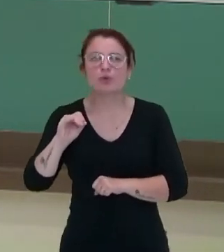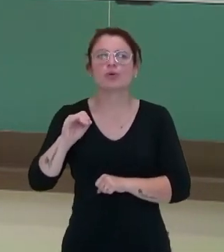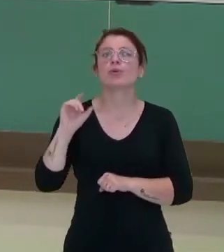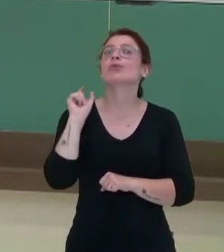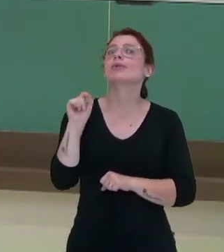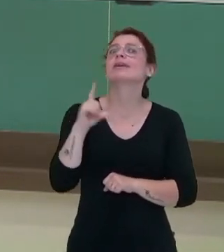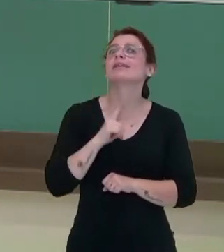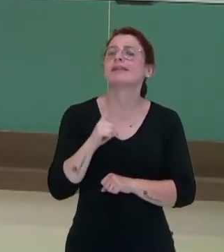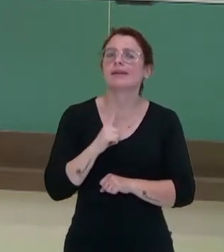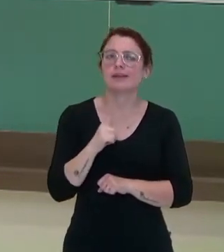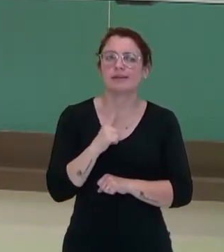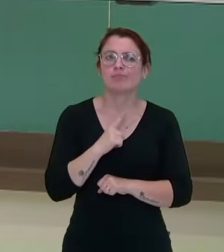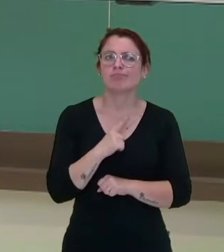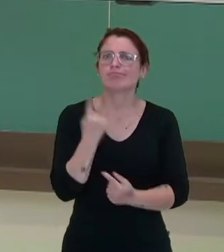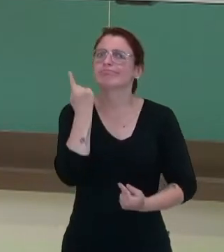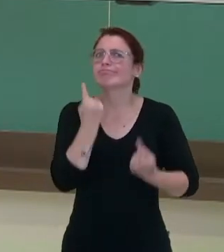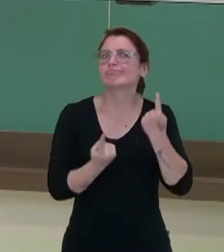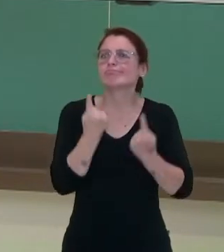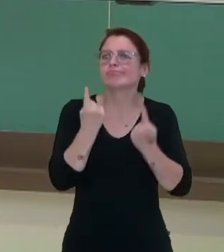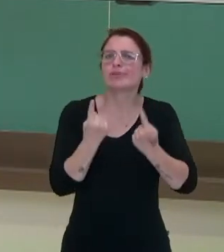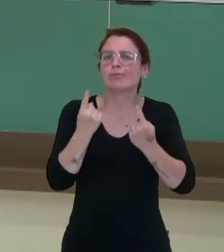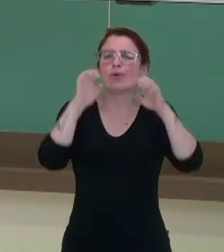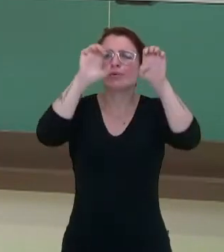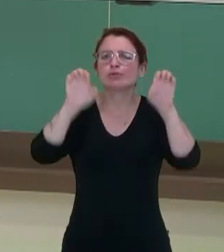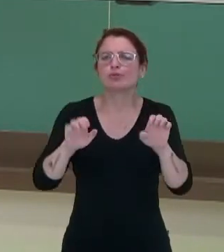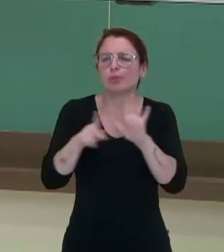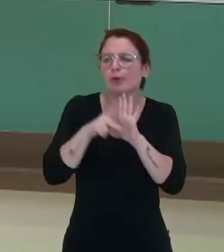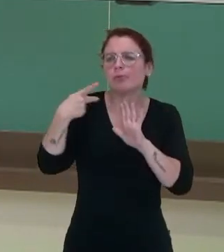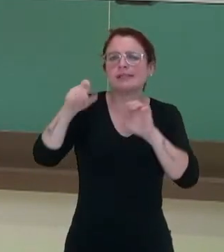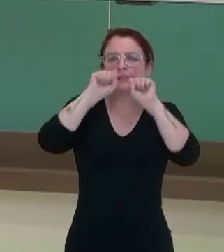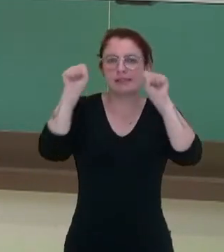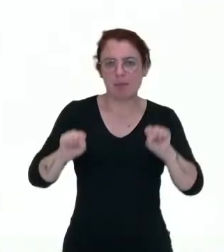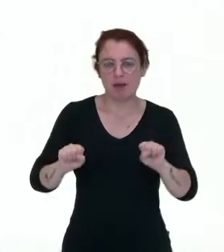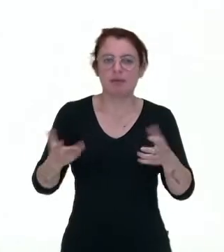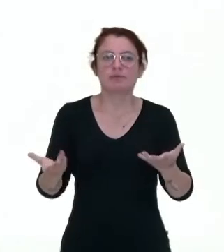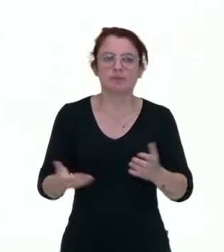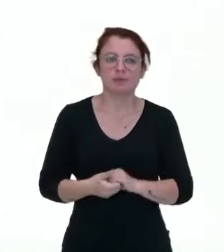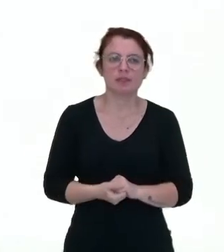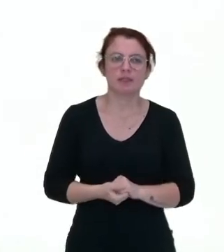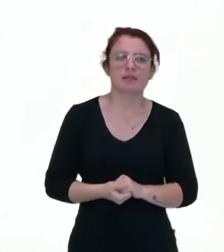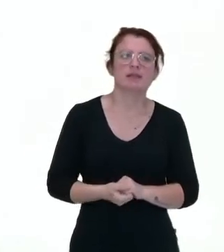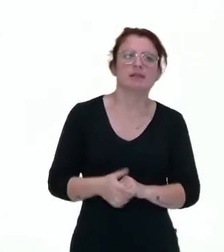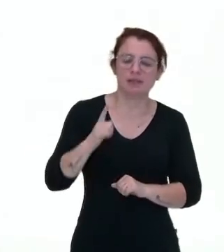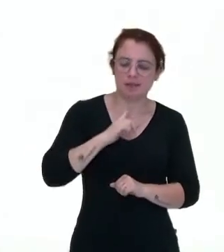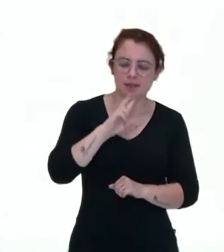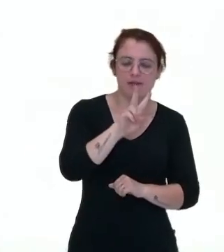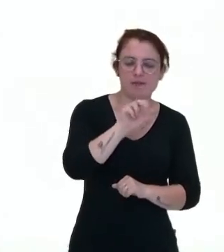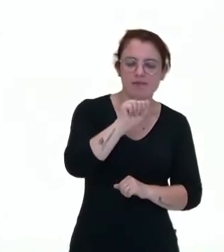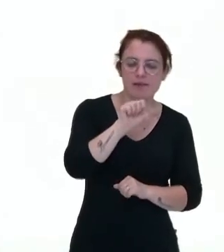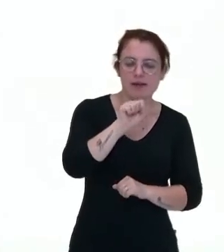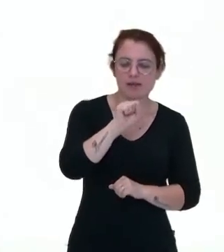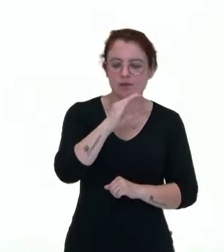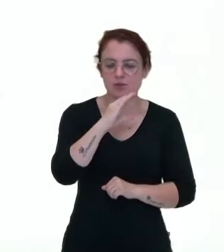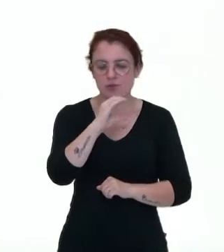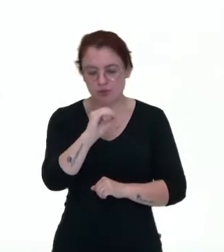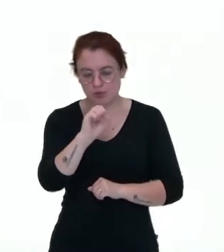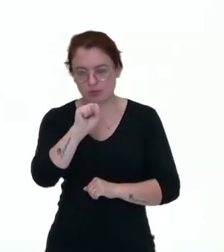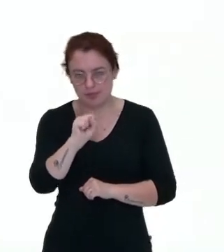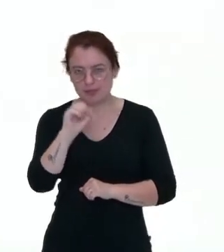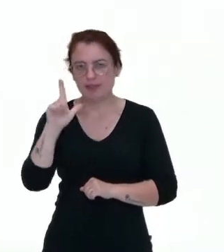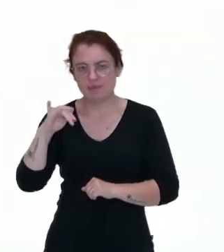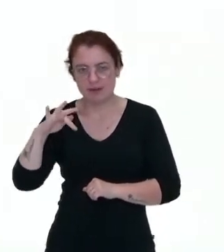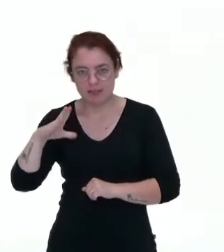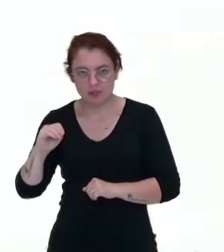quê? Quais estruturas fazem parte desse sistema? Primeiro, os vasos linfáticos e por outras